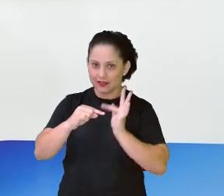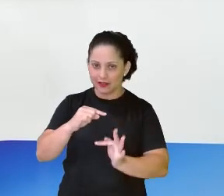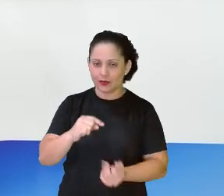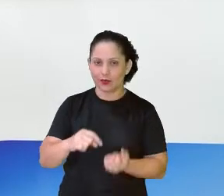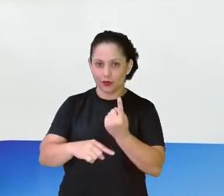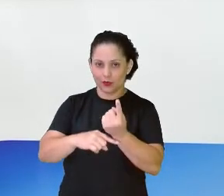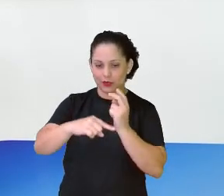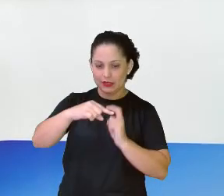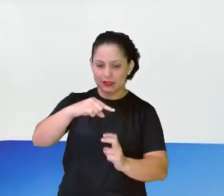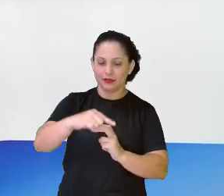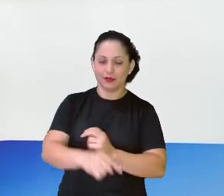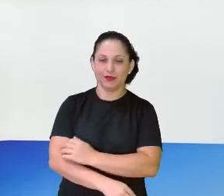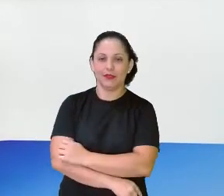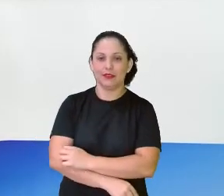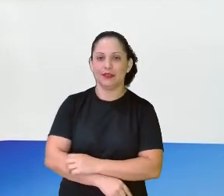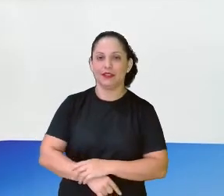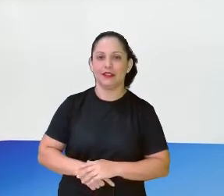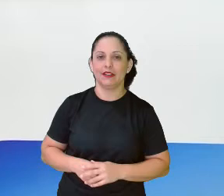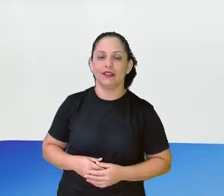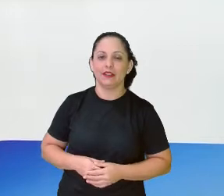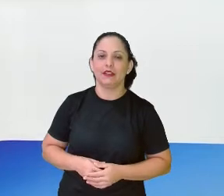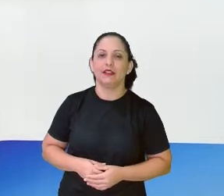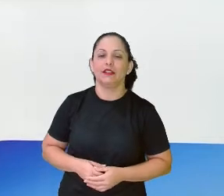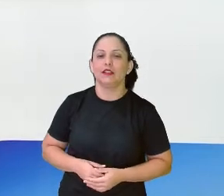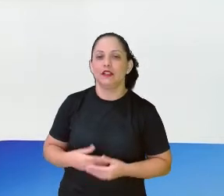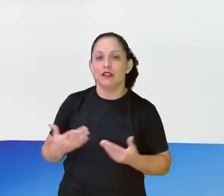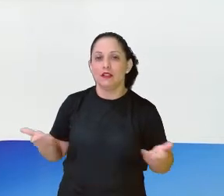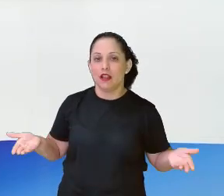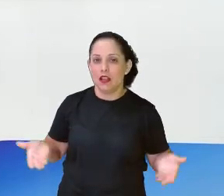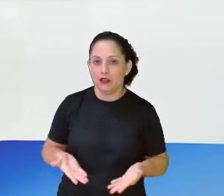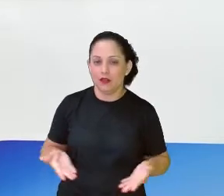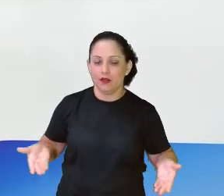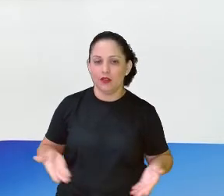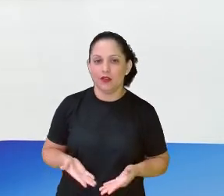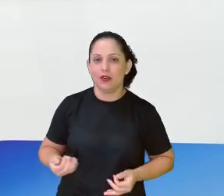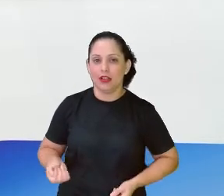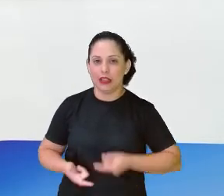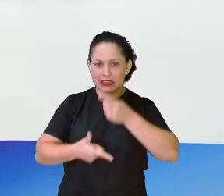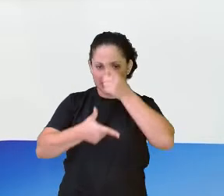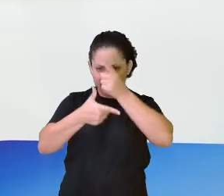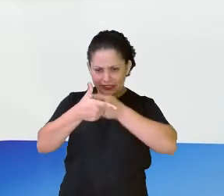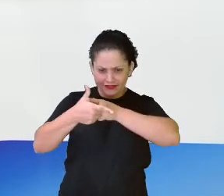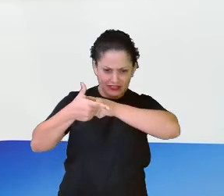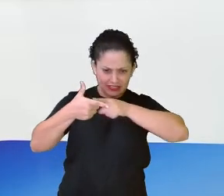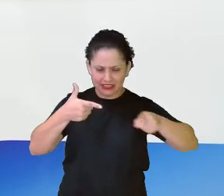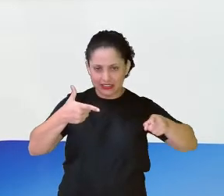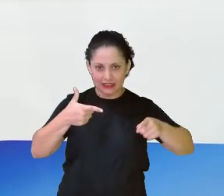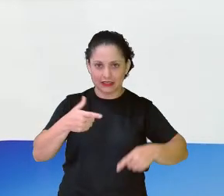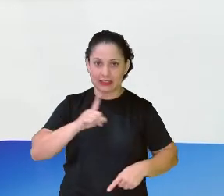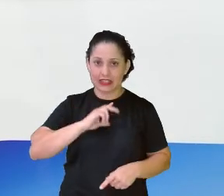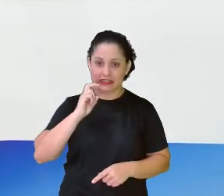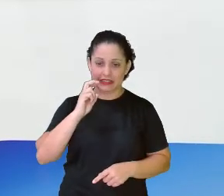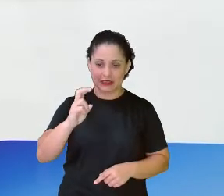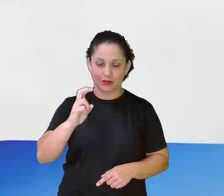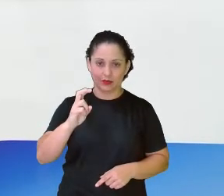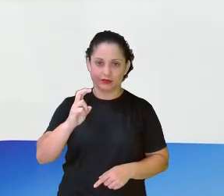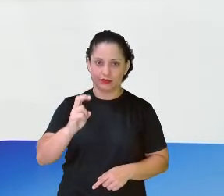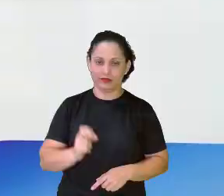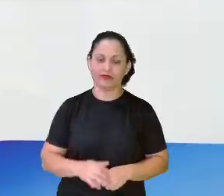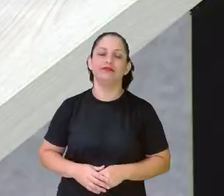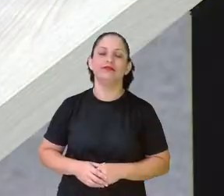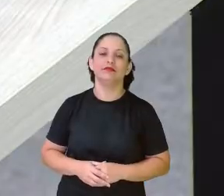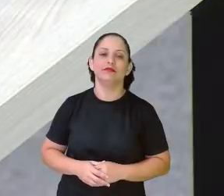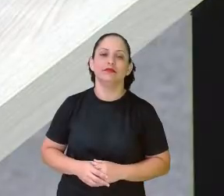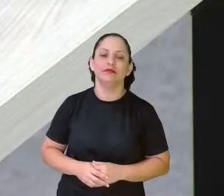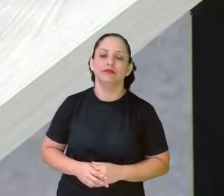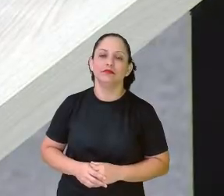Pronto. Se eu dividir esses meus bonequinhos, eu tenho 5, 1, 2, 3, 4,